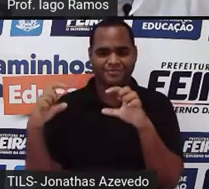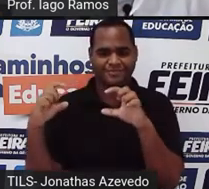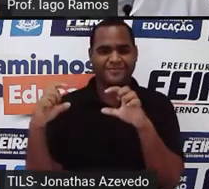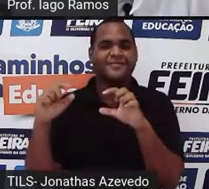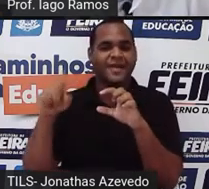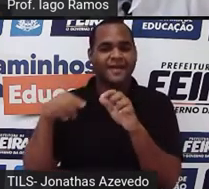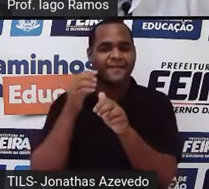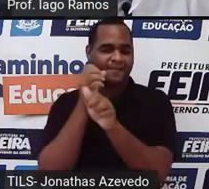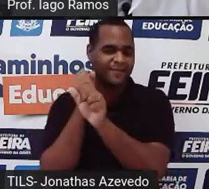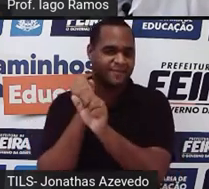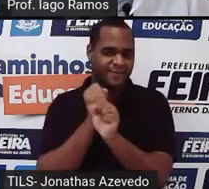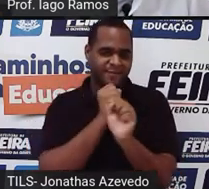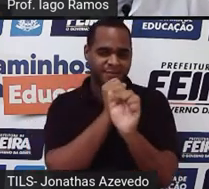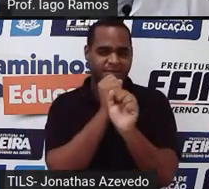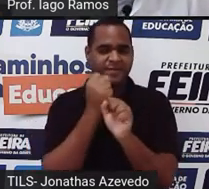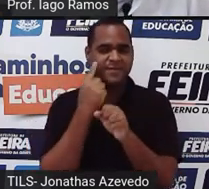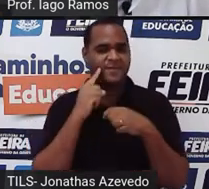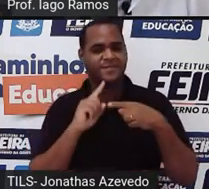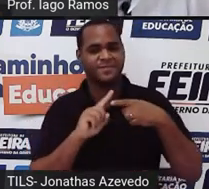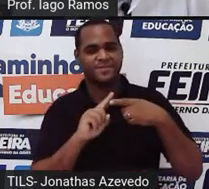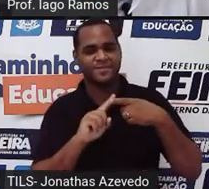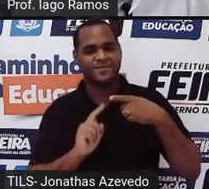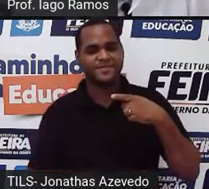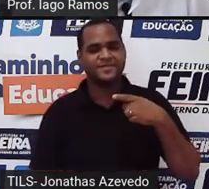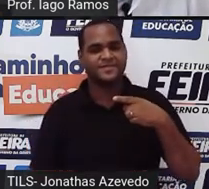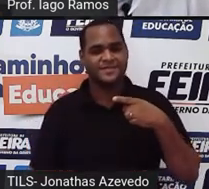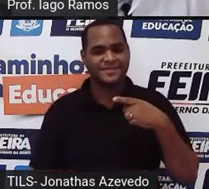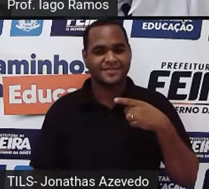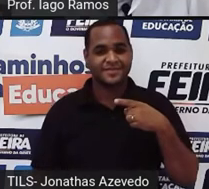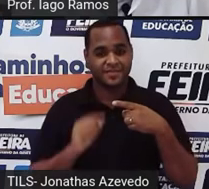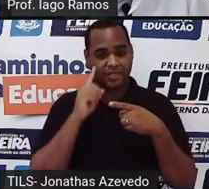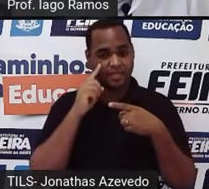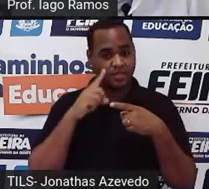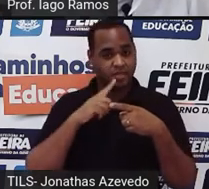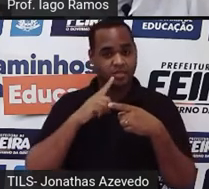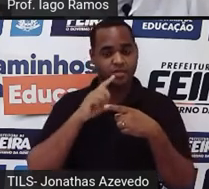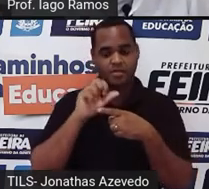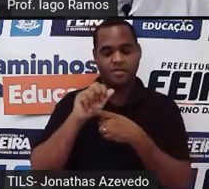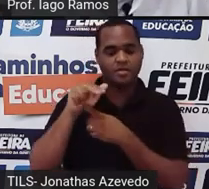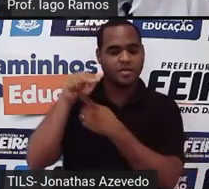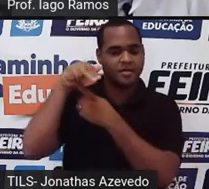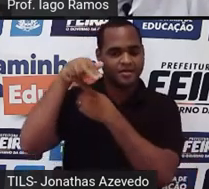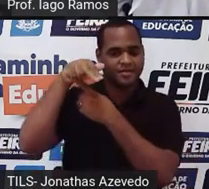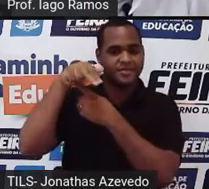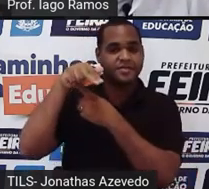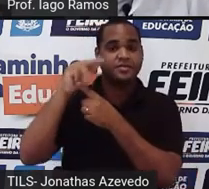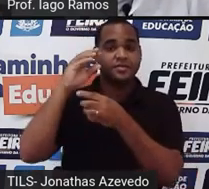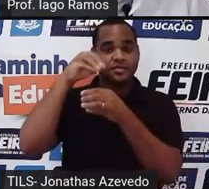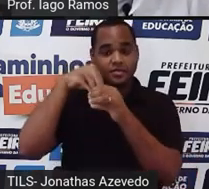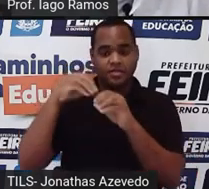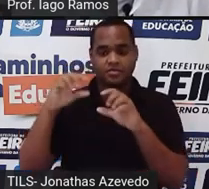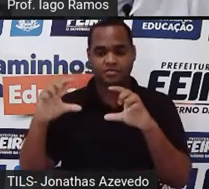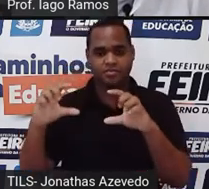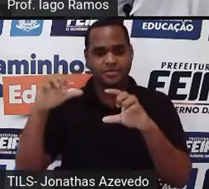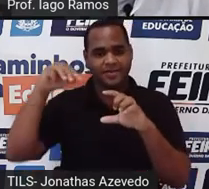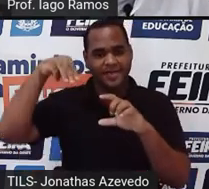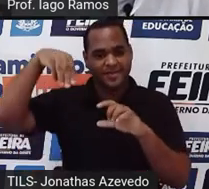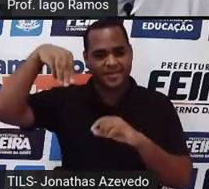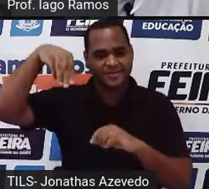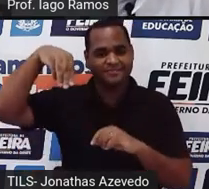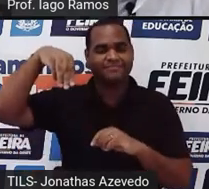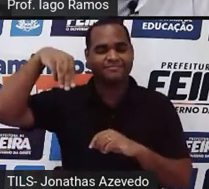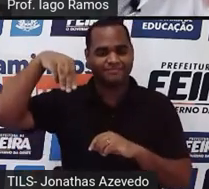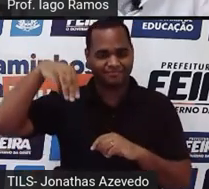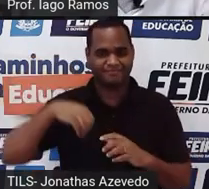calculadas. Essa primeira aqui, ó, a gente tem uma potência dentro de outra potência,